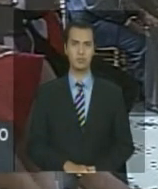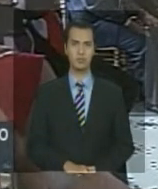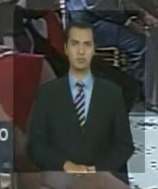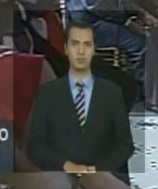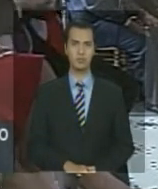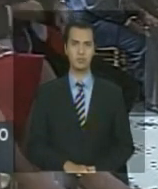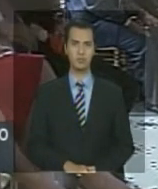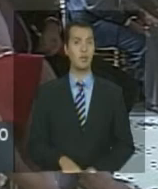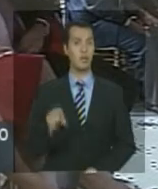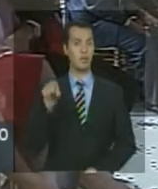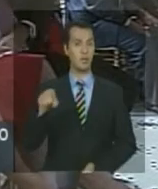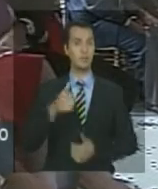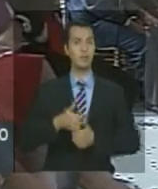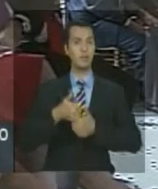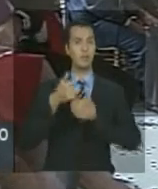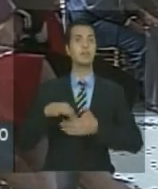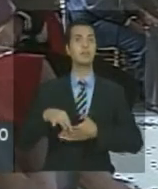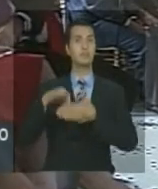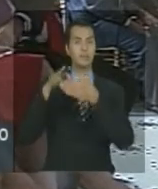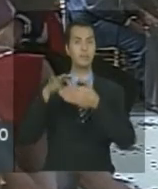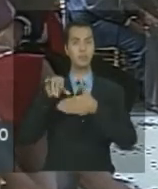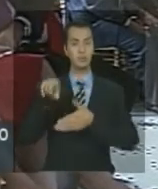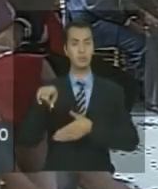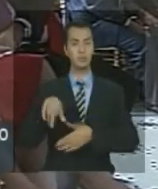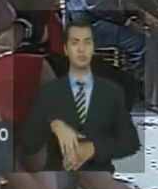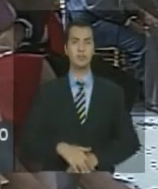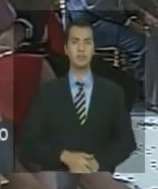em que ele liderou a